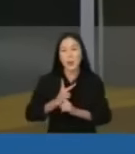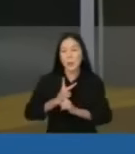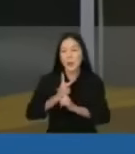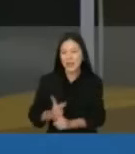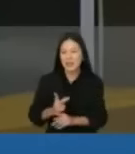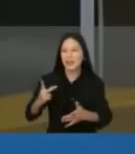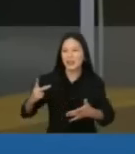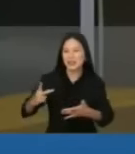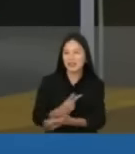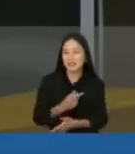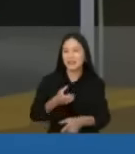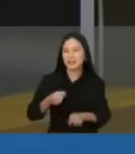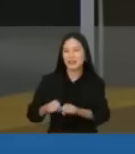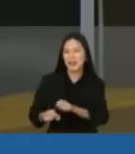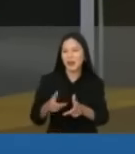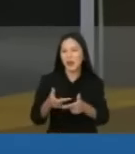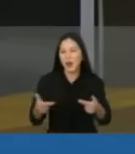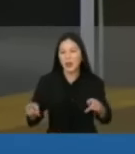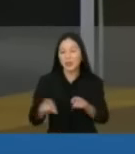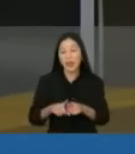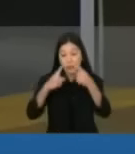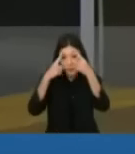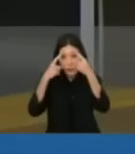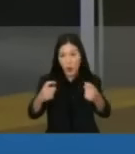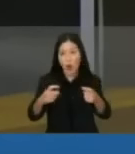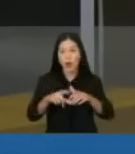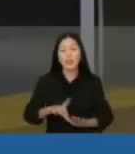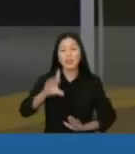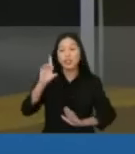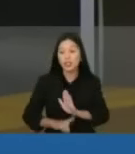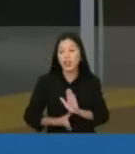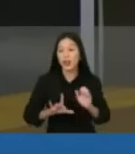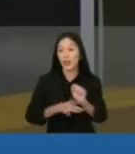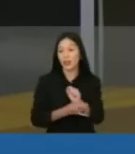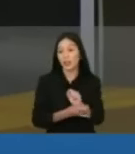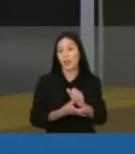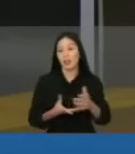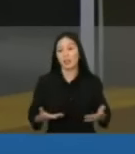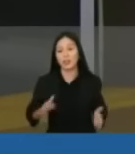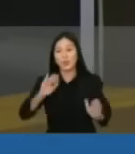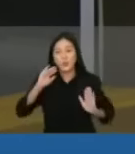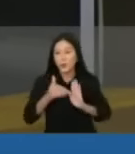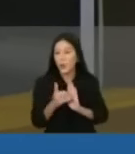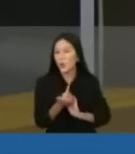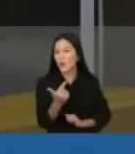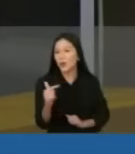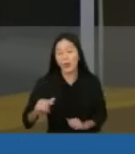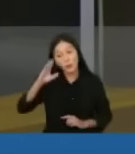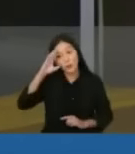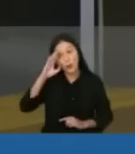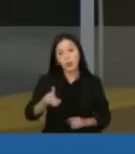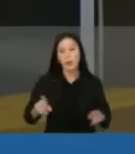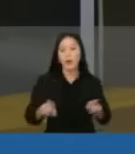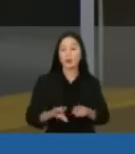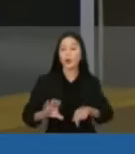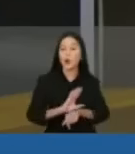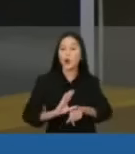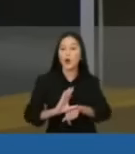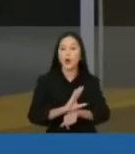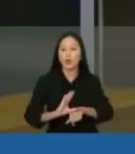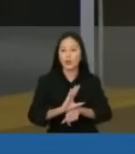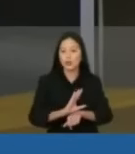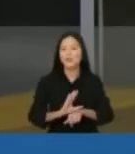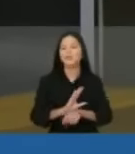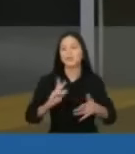torturas as maiores violações aos direitos e garantia individuais fundamentais e constitucionais vão sendo